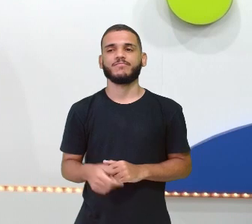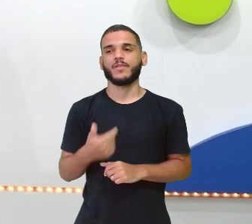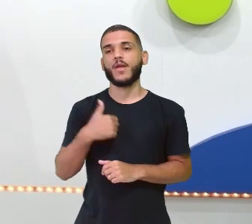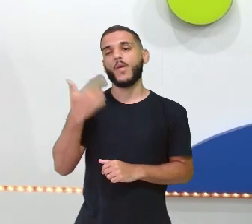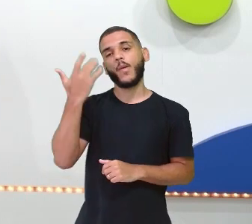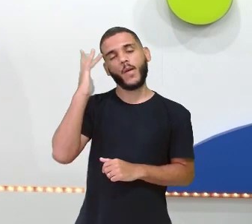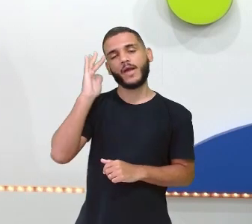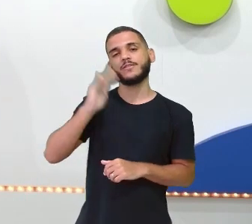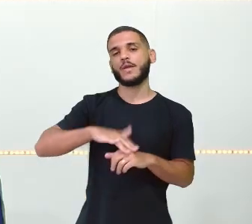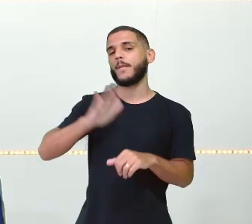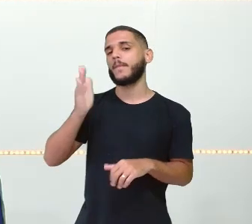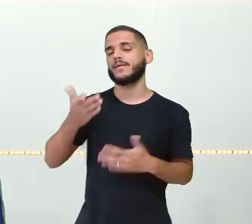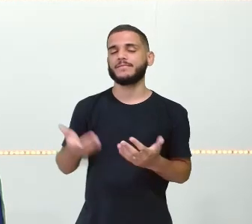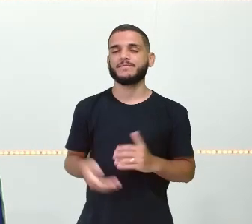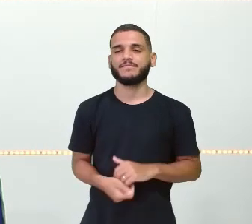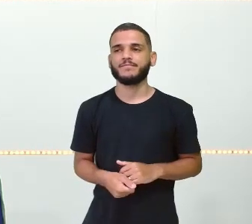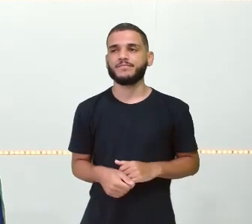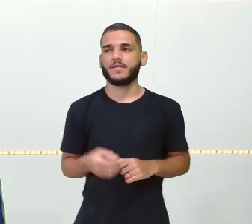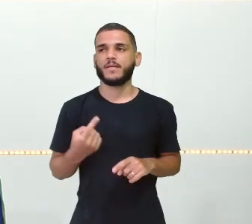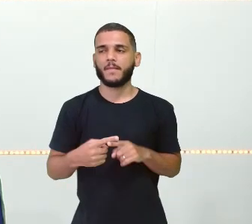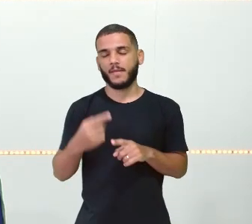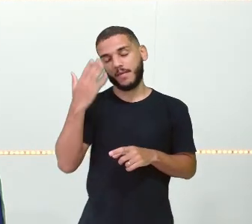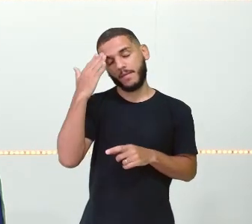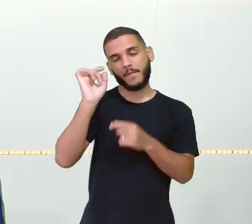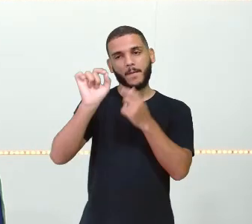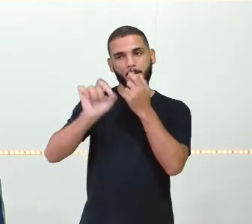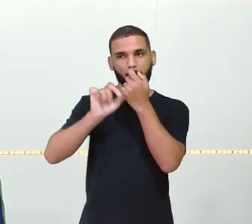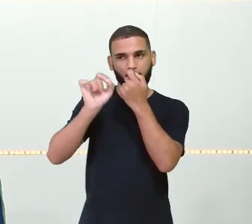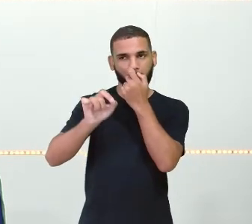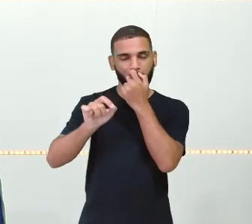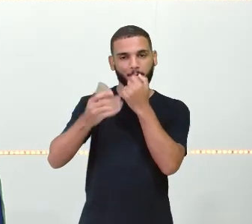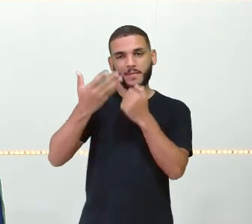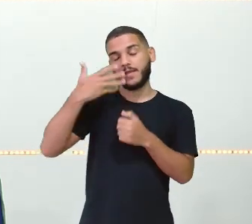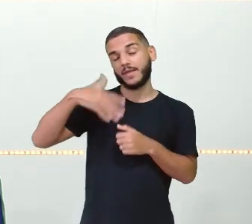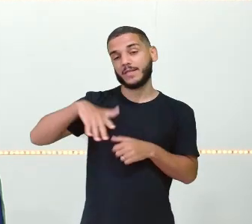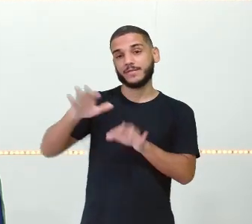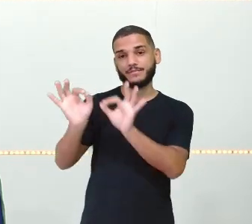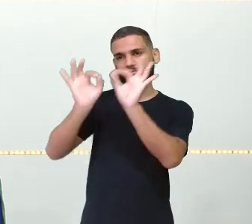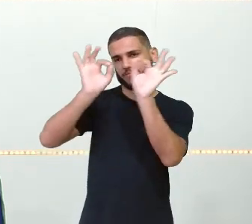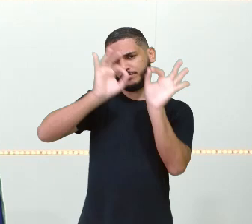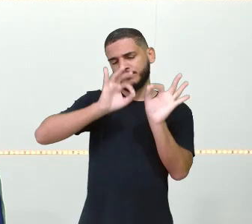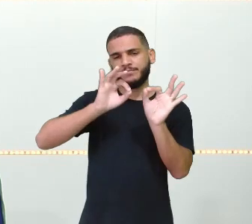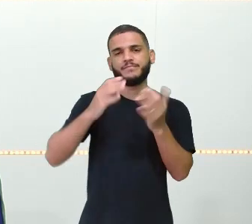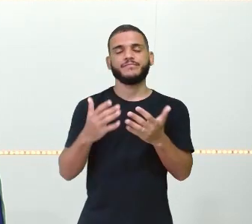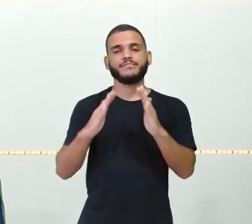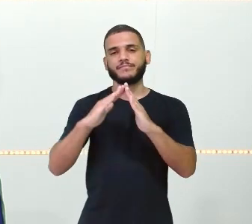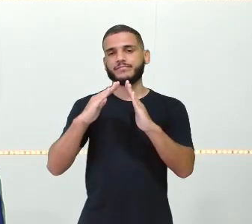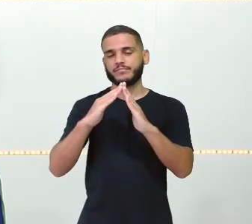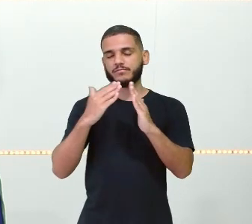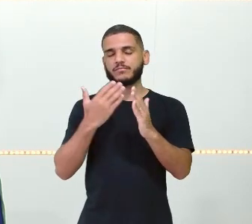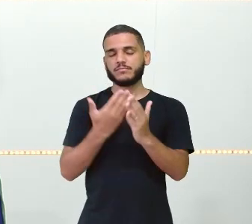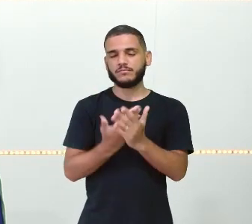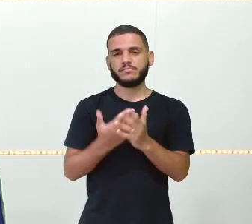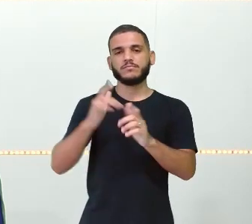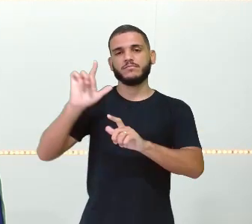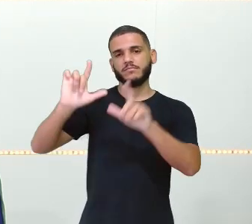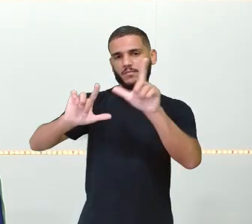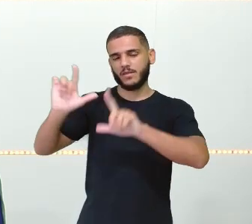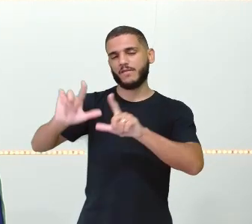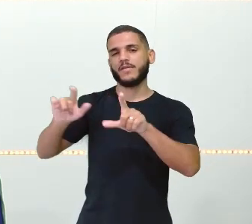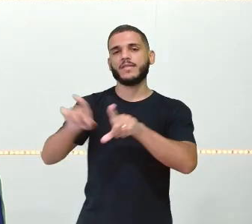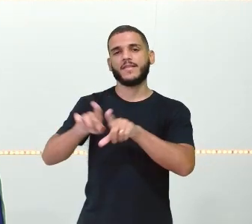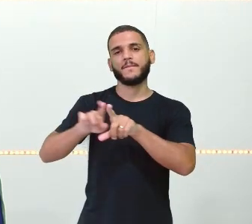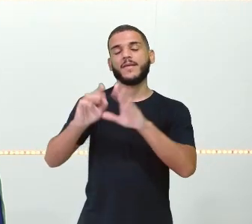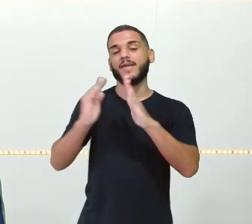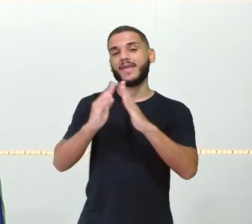possibilidade aí é maior mesmo. Porque a gente sabe, né, que muitas crianças estão assistindo na escola pela TV, muitas em